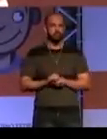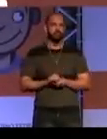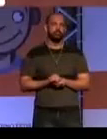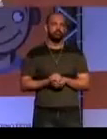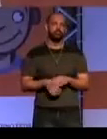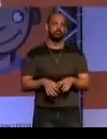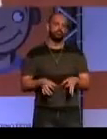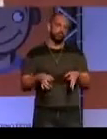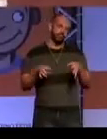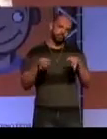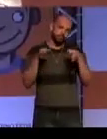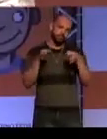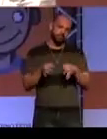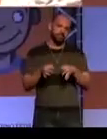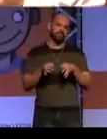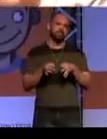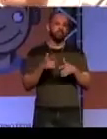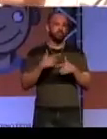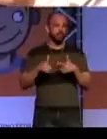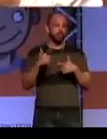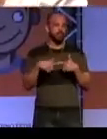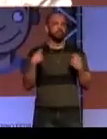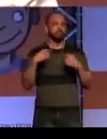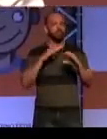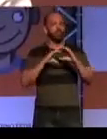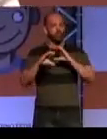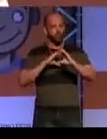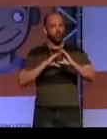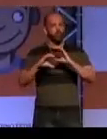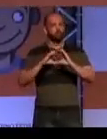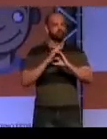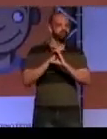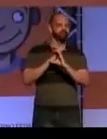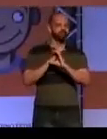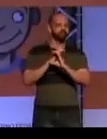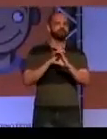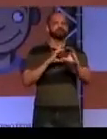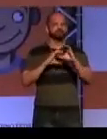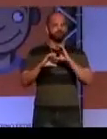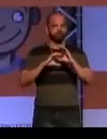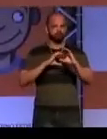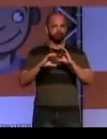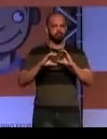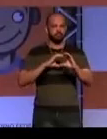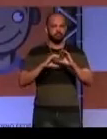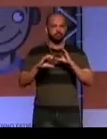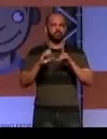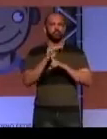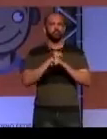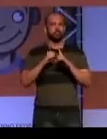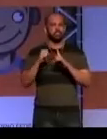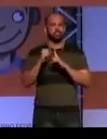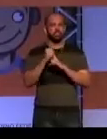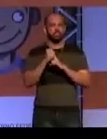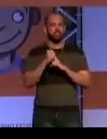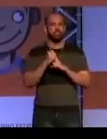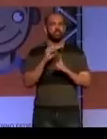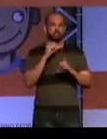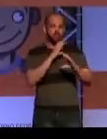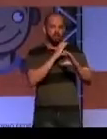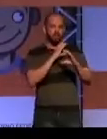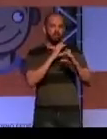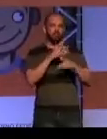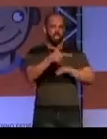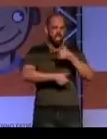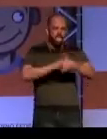certamente é um nó que a gente precisa trabalhar, né? Menos comunicação social, menos oficial e